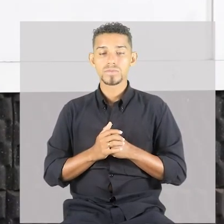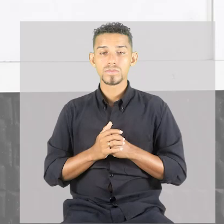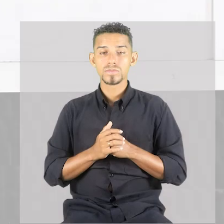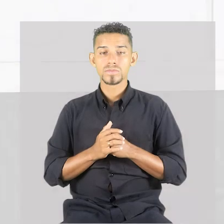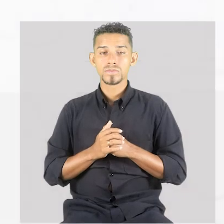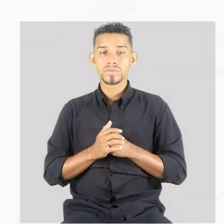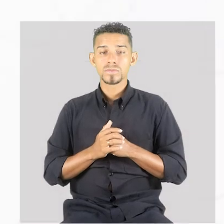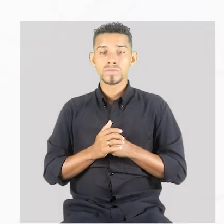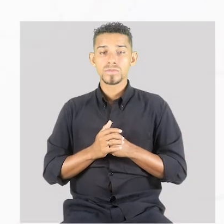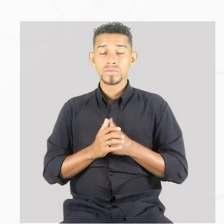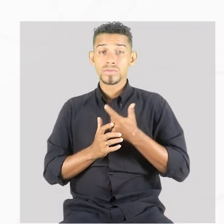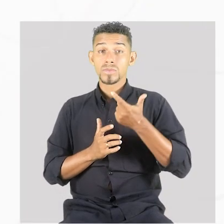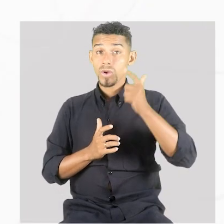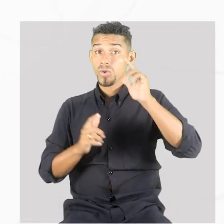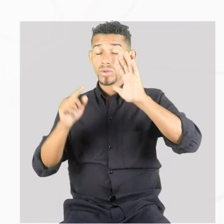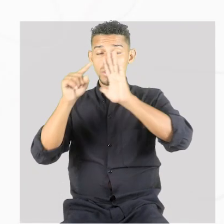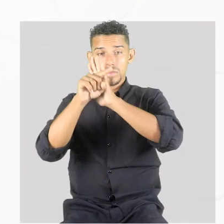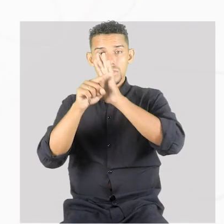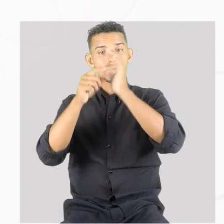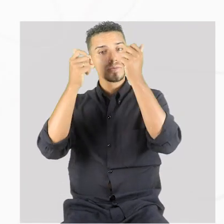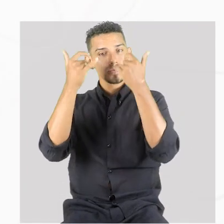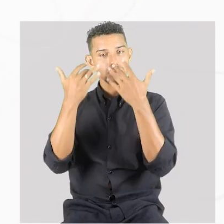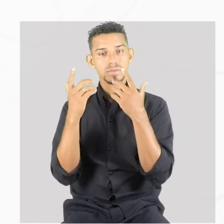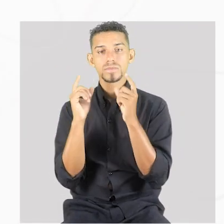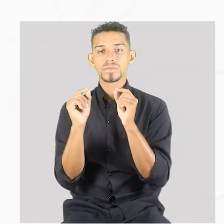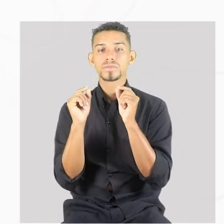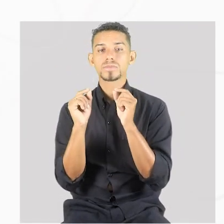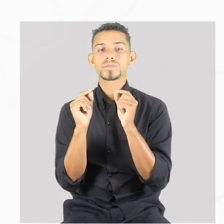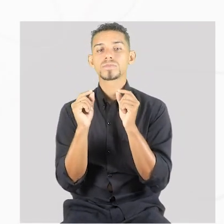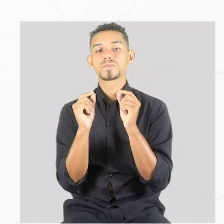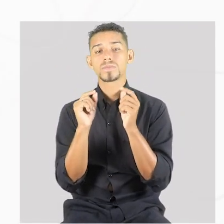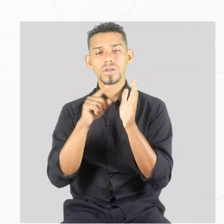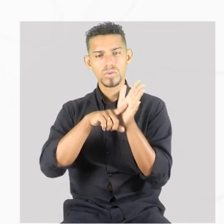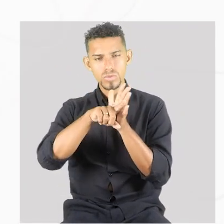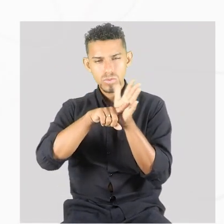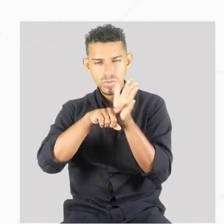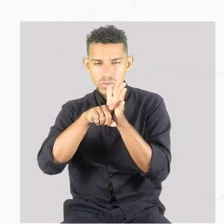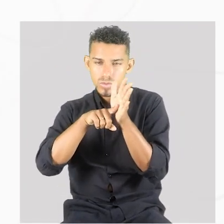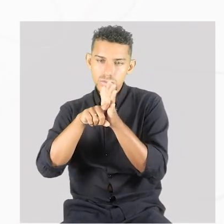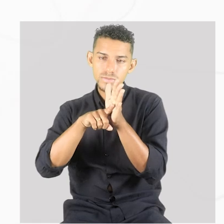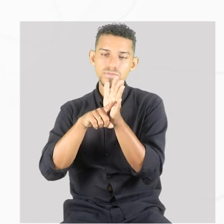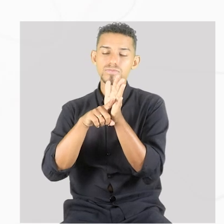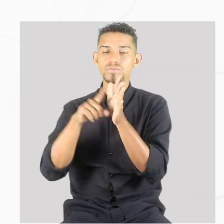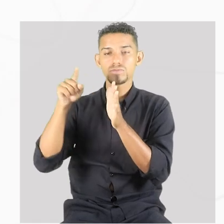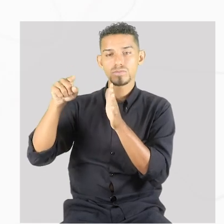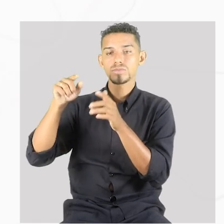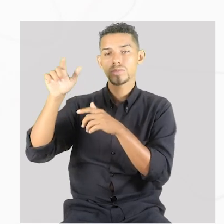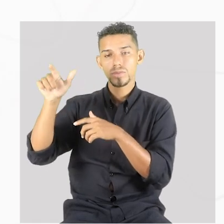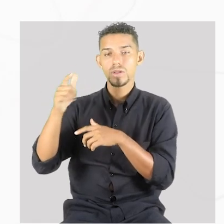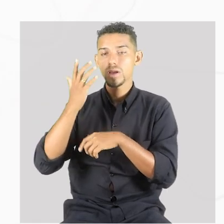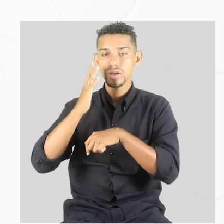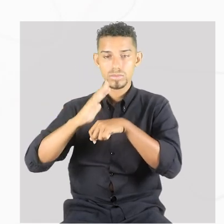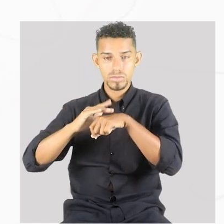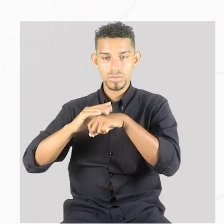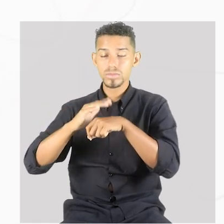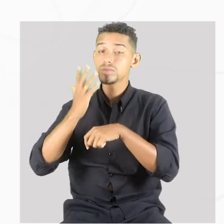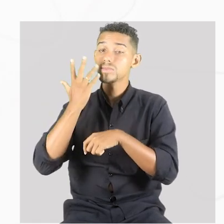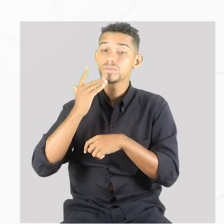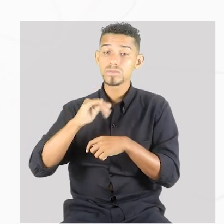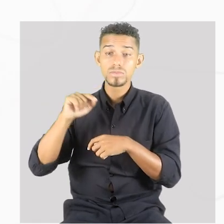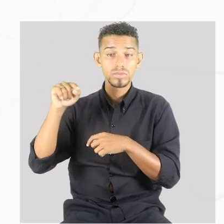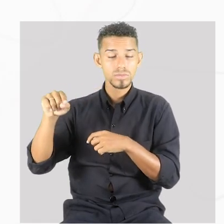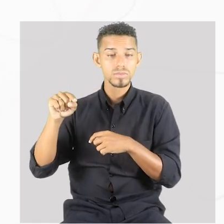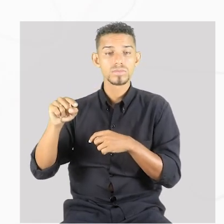outra, né, questão que fala o seguinte. Durante um exame de uma criança enferma, o médico explica